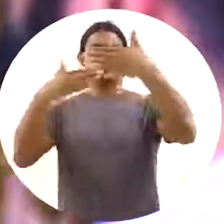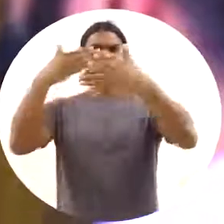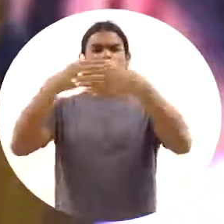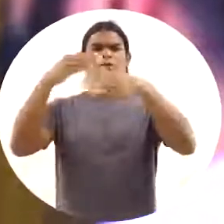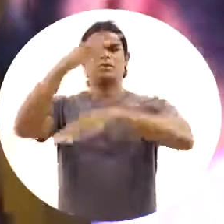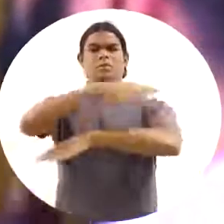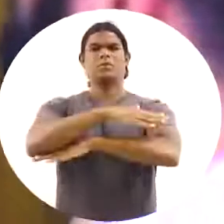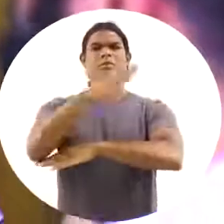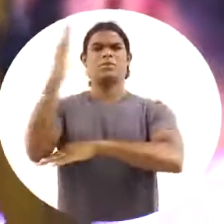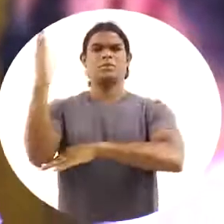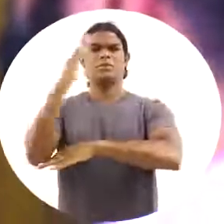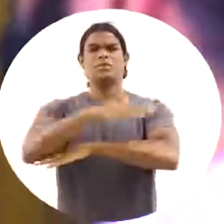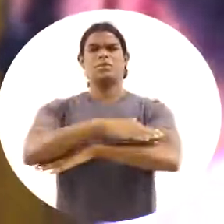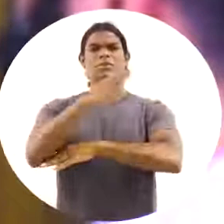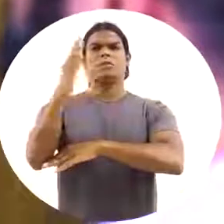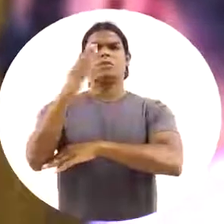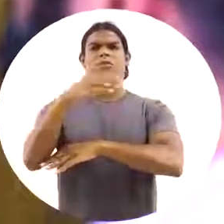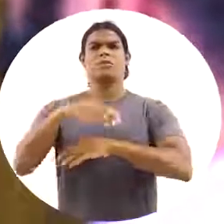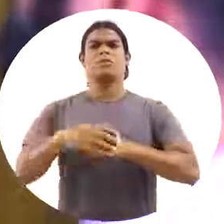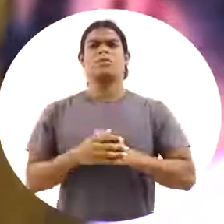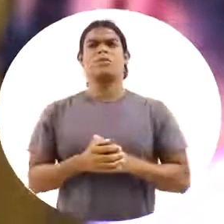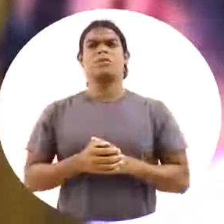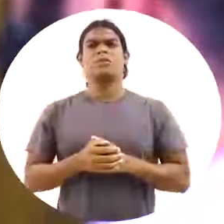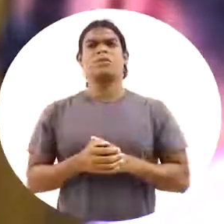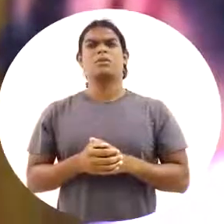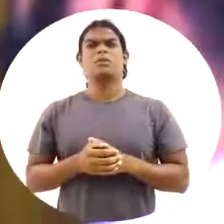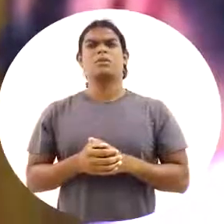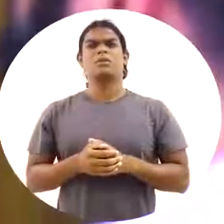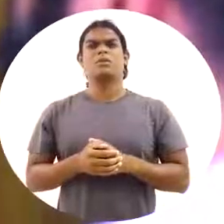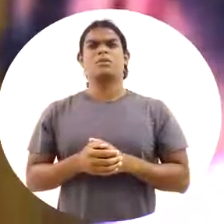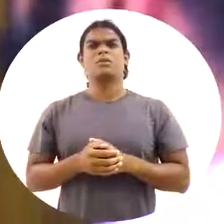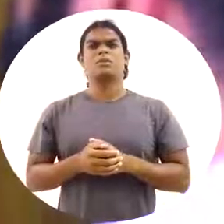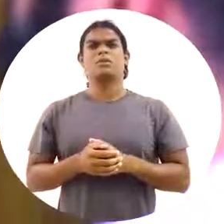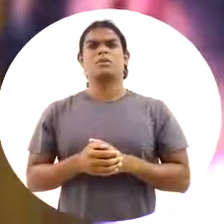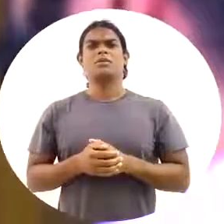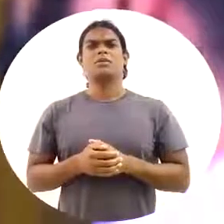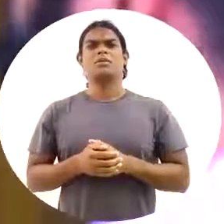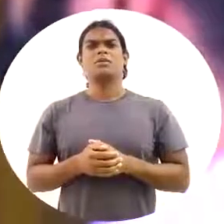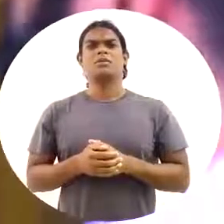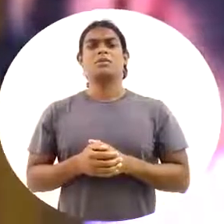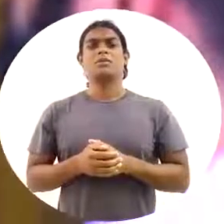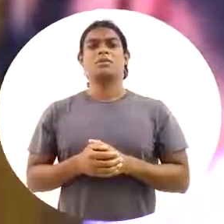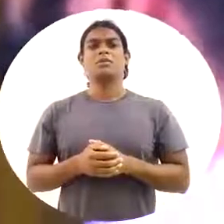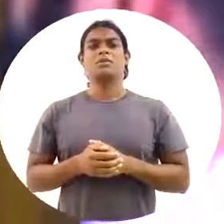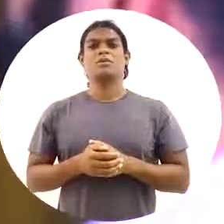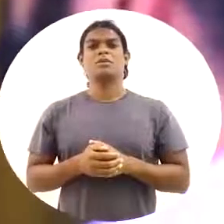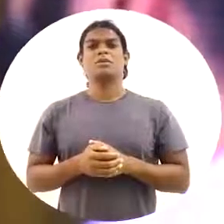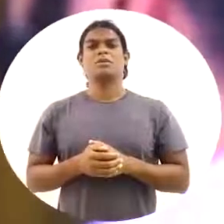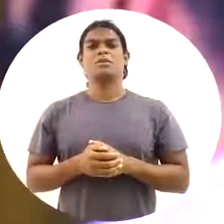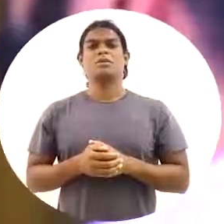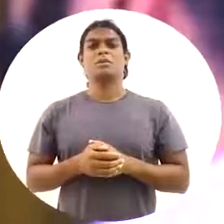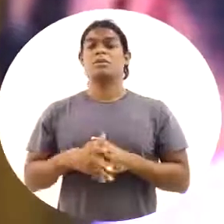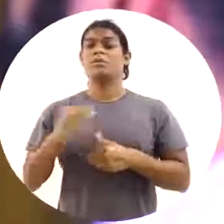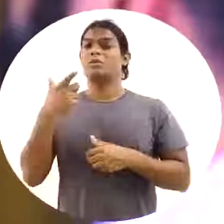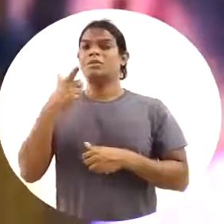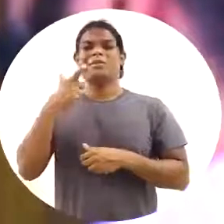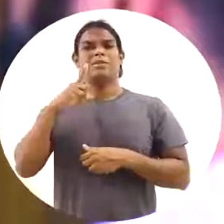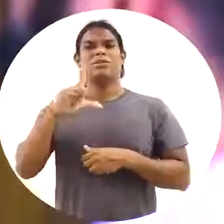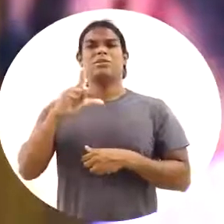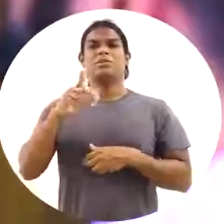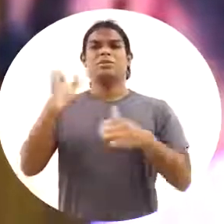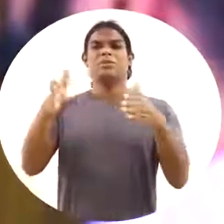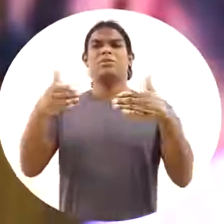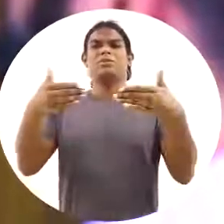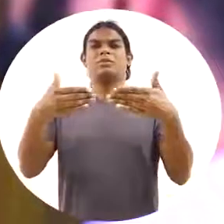vislumbrar com janelas, vislumbrar o rio. E a gente ficou no meio no meio termo ali, né? Um querendo algo fechado